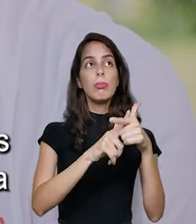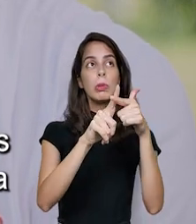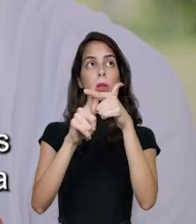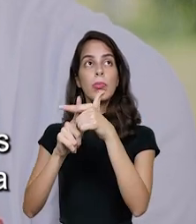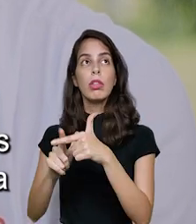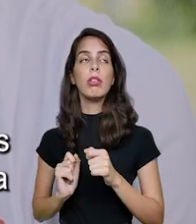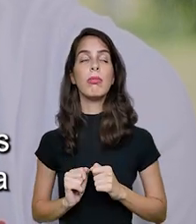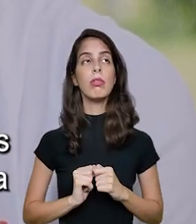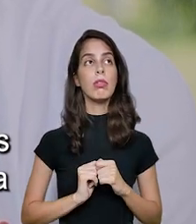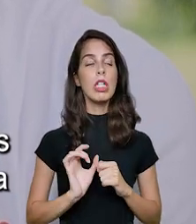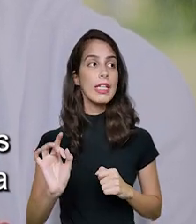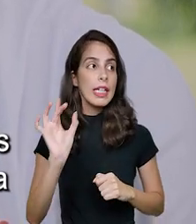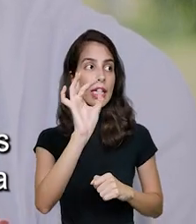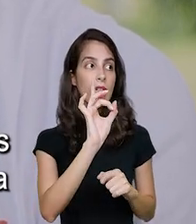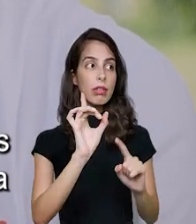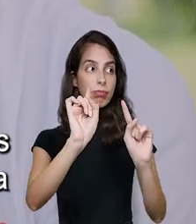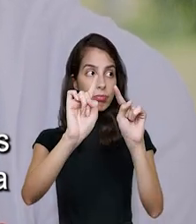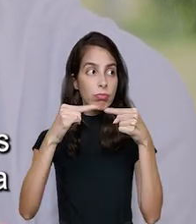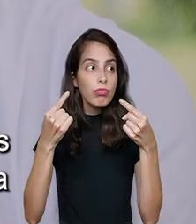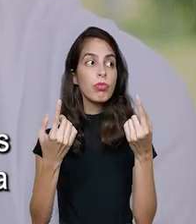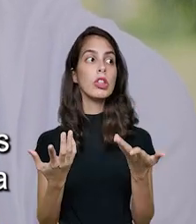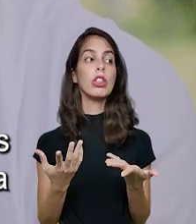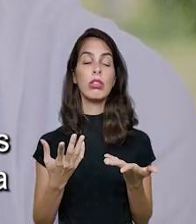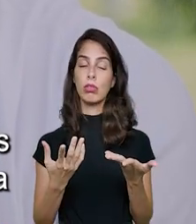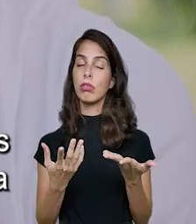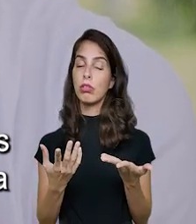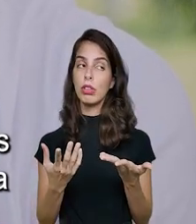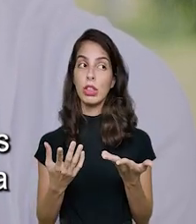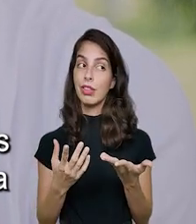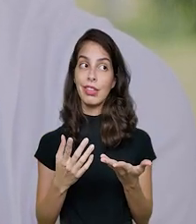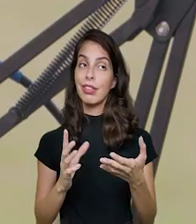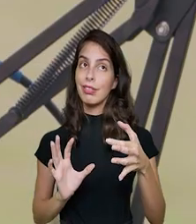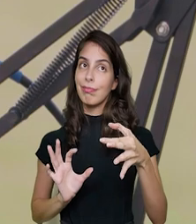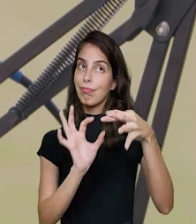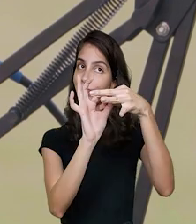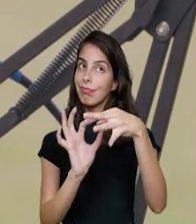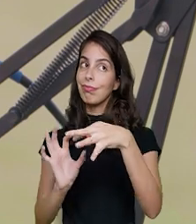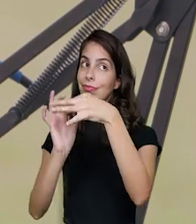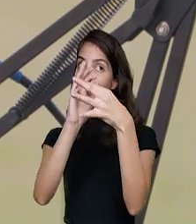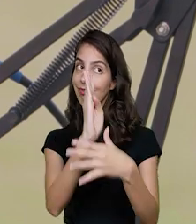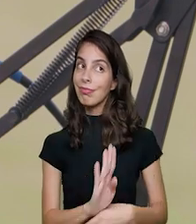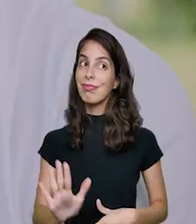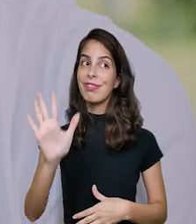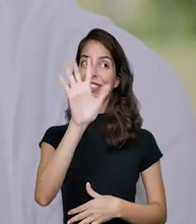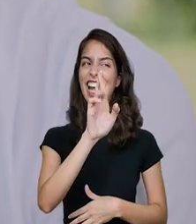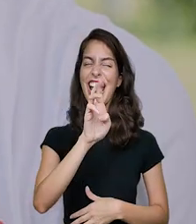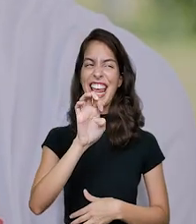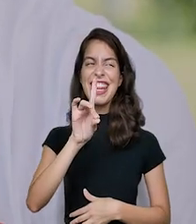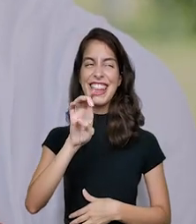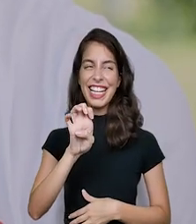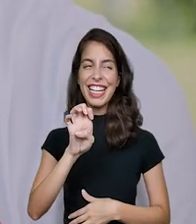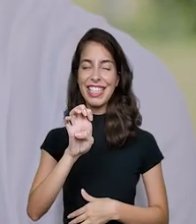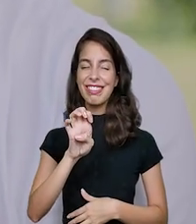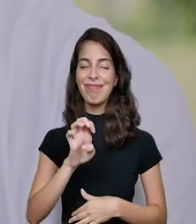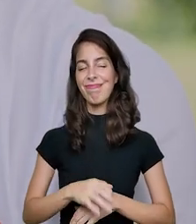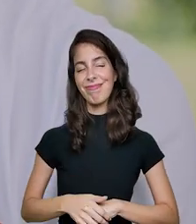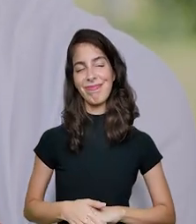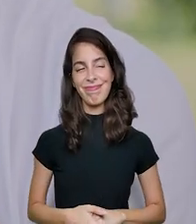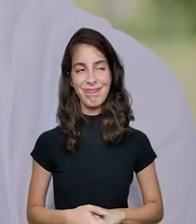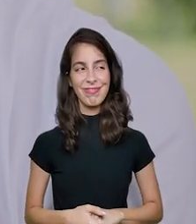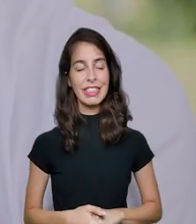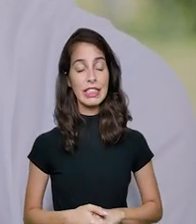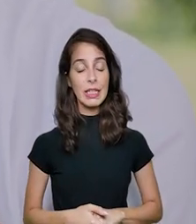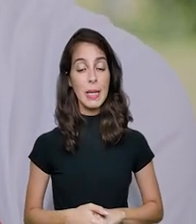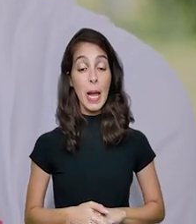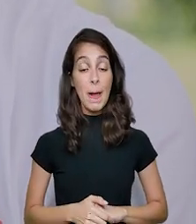Eh que que nós estamos conectados com eles nós nós não somos Ilha enquanto rede enquanto rede né E essa é uma